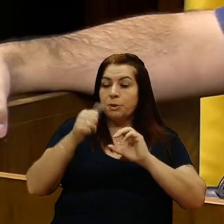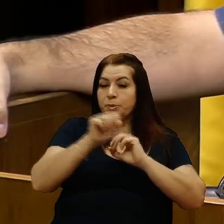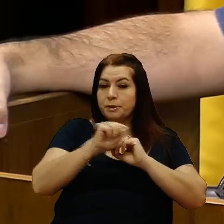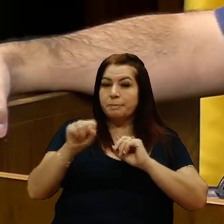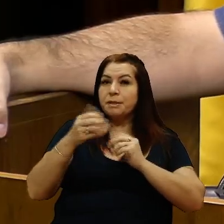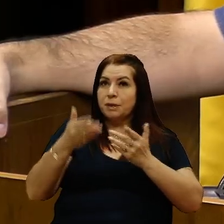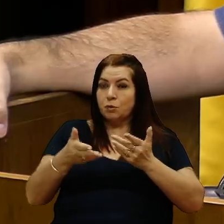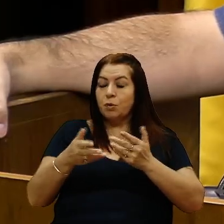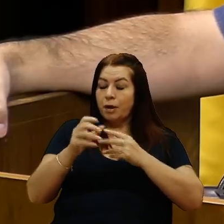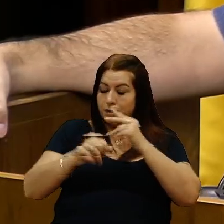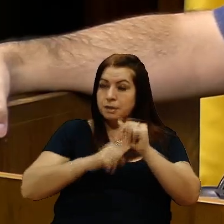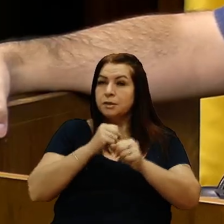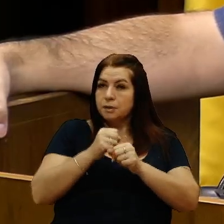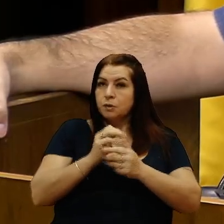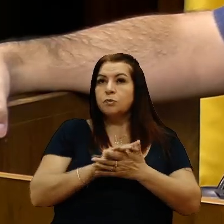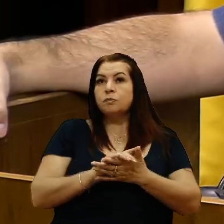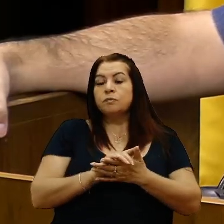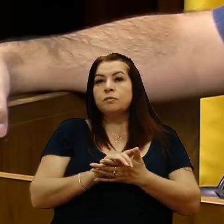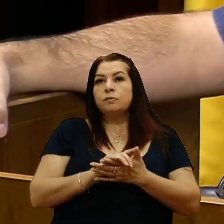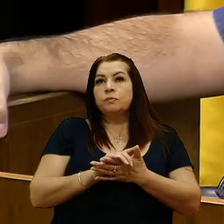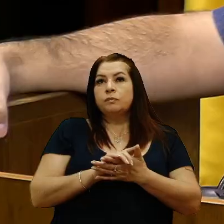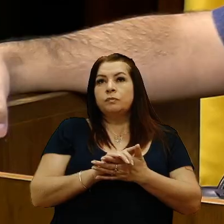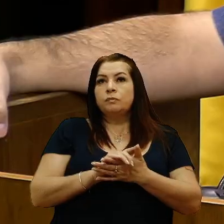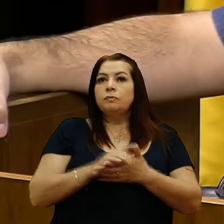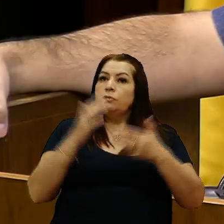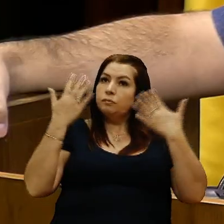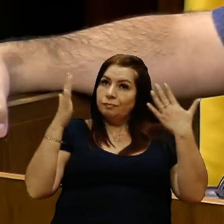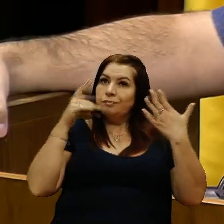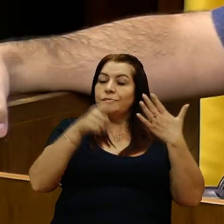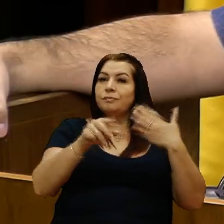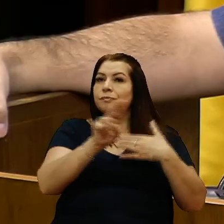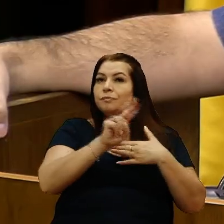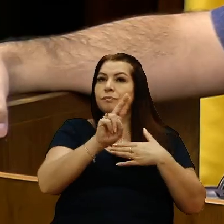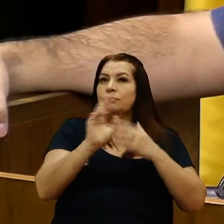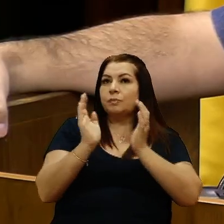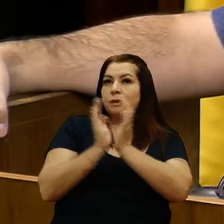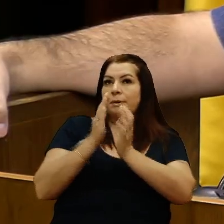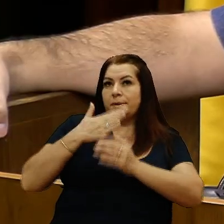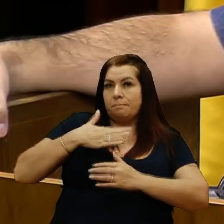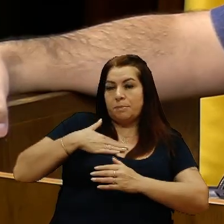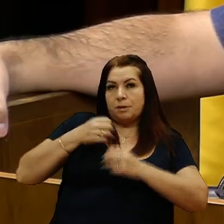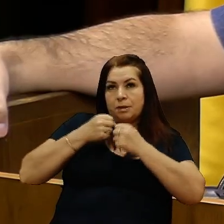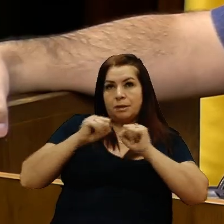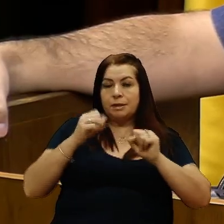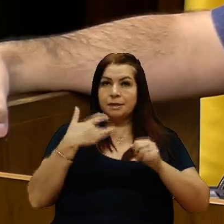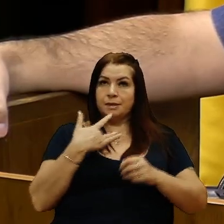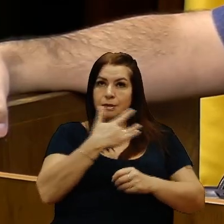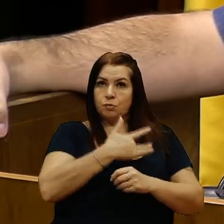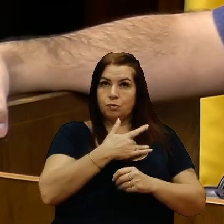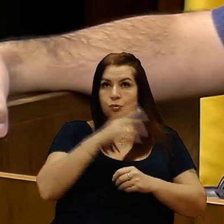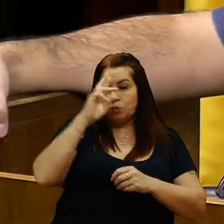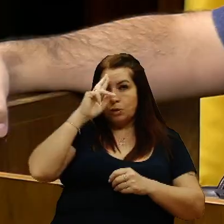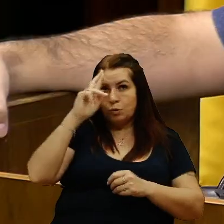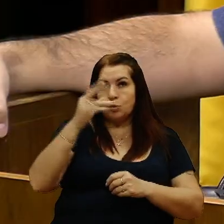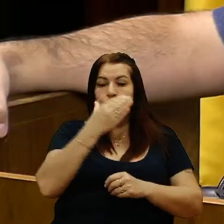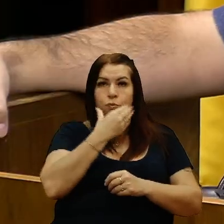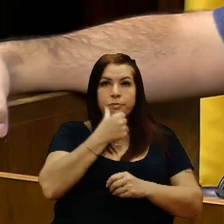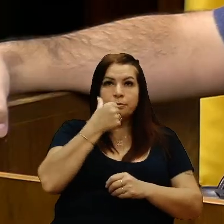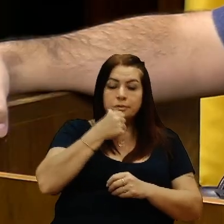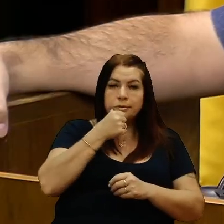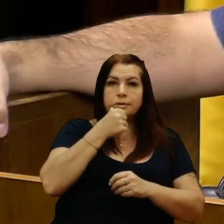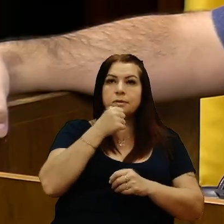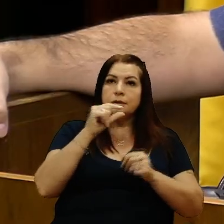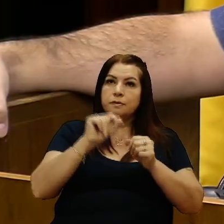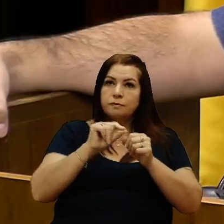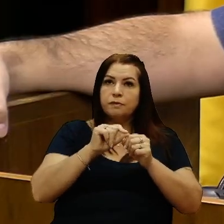ano. Então, quero te parabenizar em nome de toda a equipe minha lá da Secretaria da Saúde, nossos diretores e diretoras que fazem um excelente